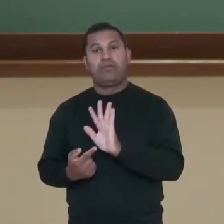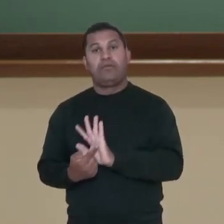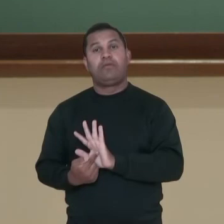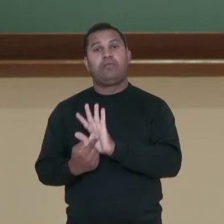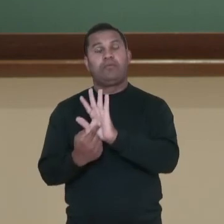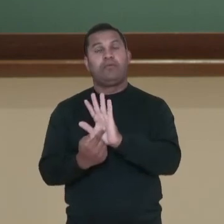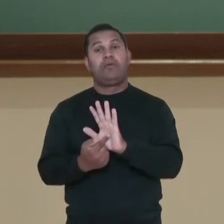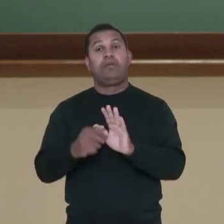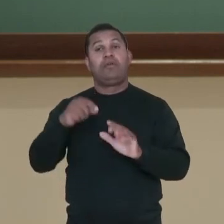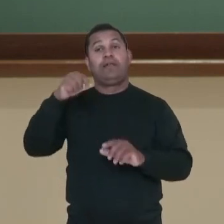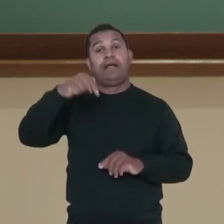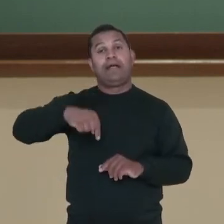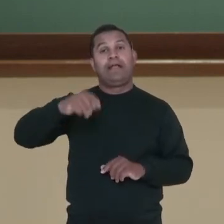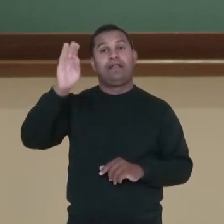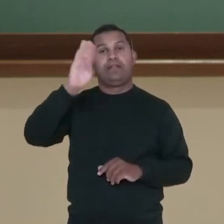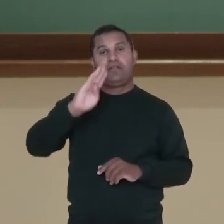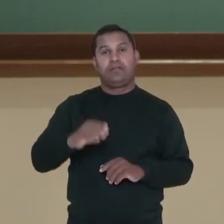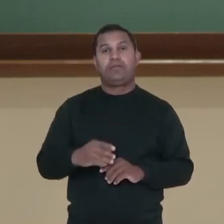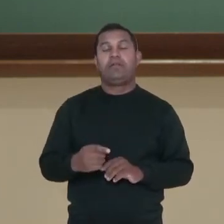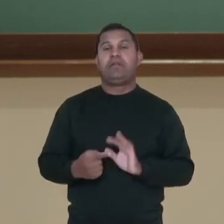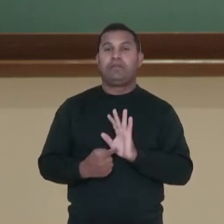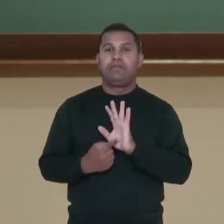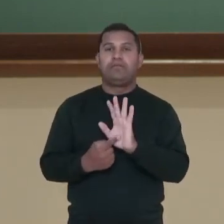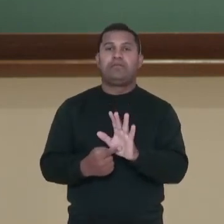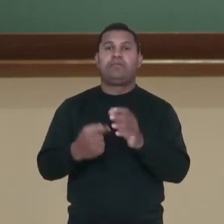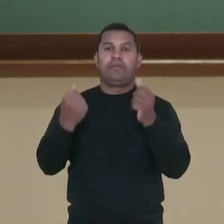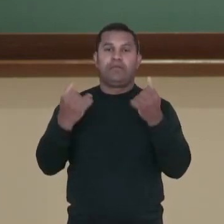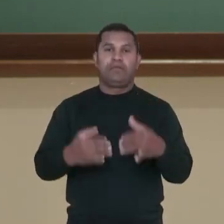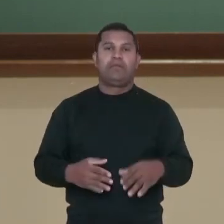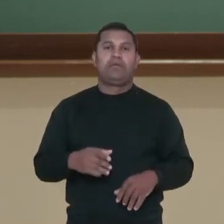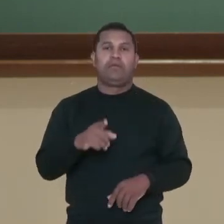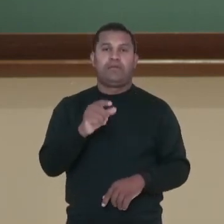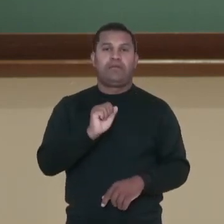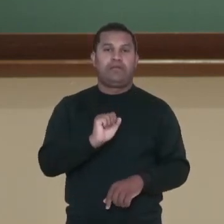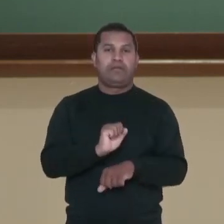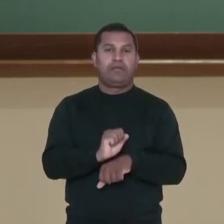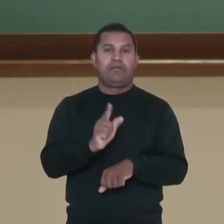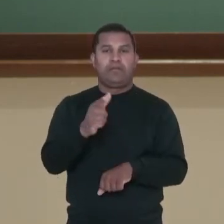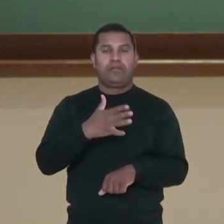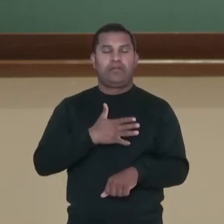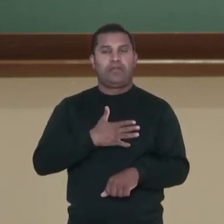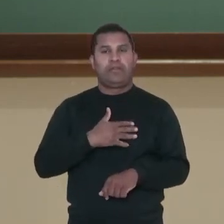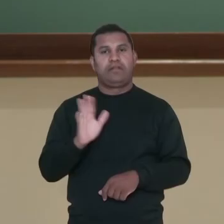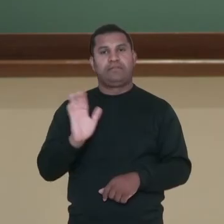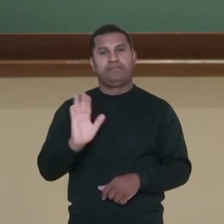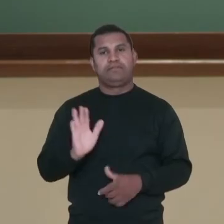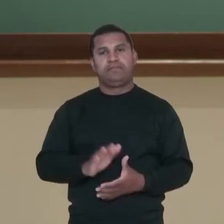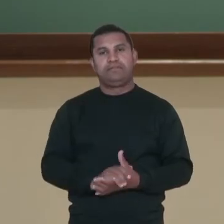panorama do Brasil frente a eles. Espero que vocês tenham gostado. Até o próximo encontro.